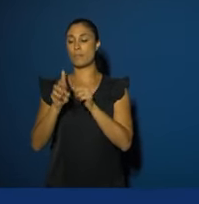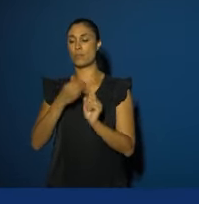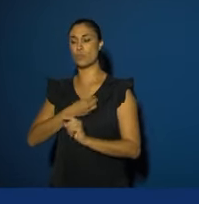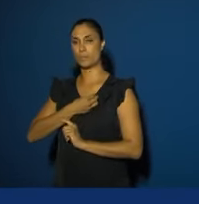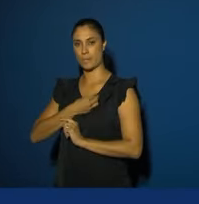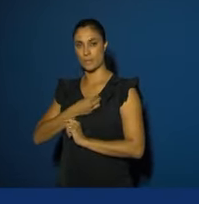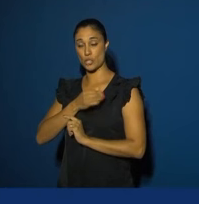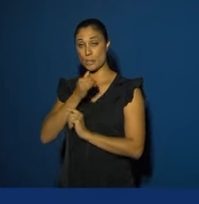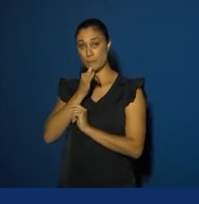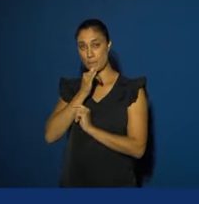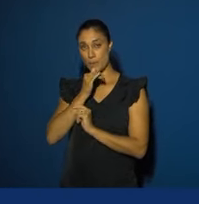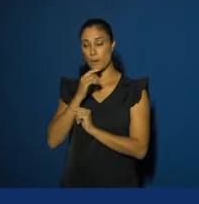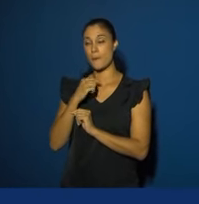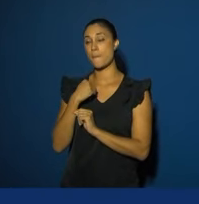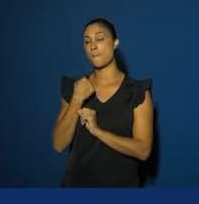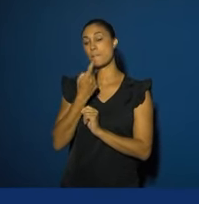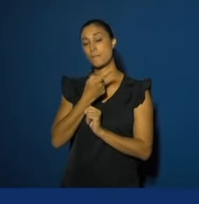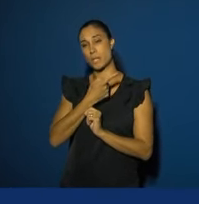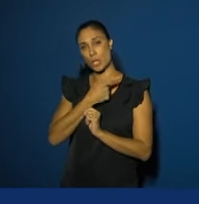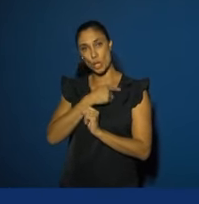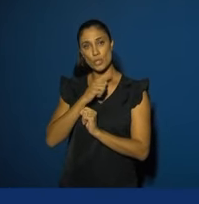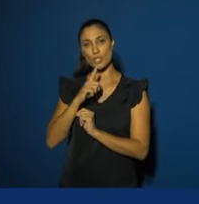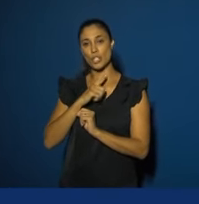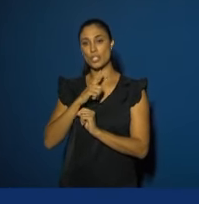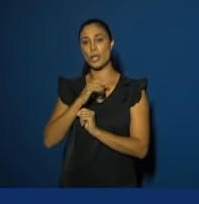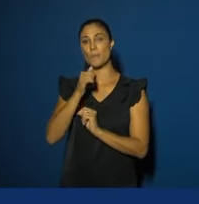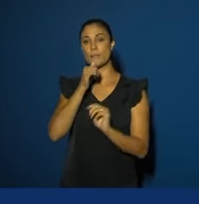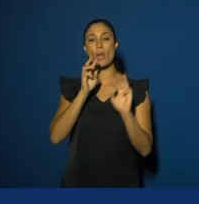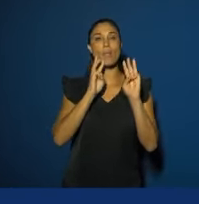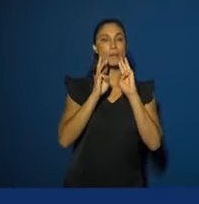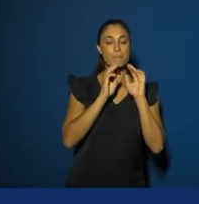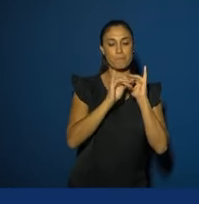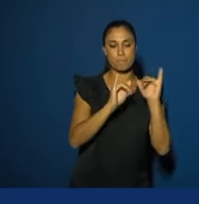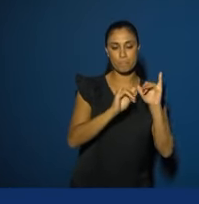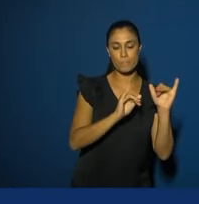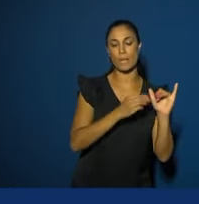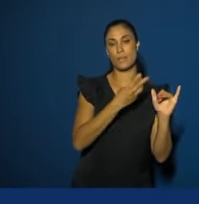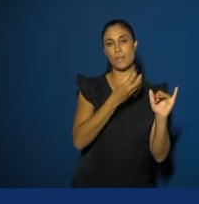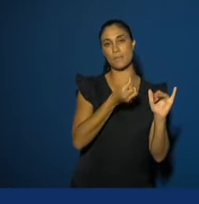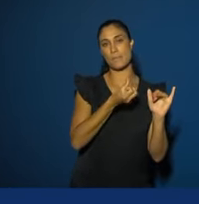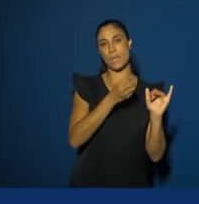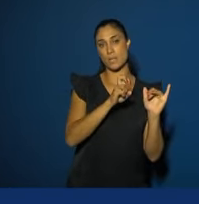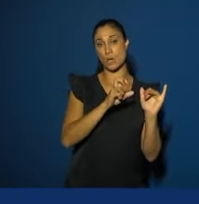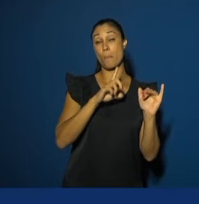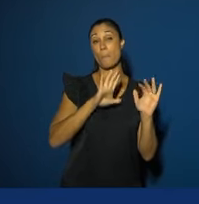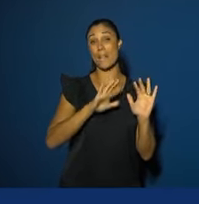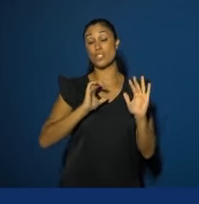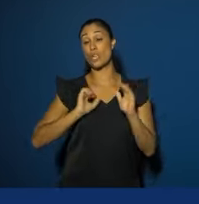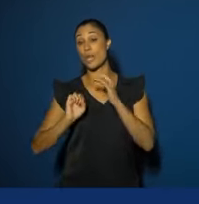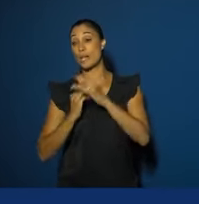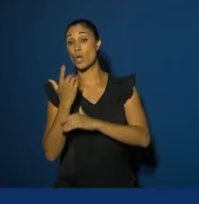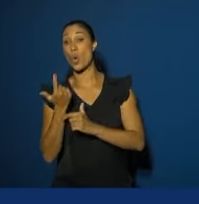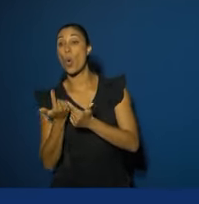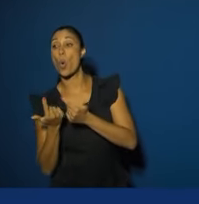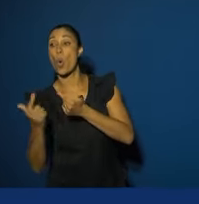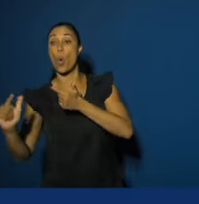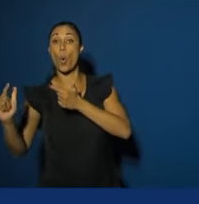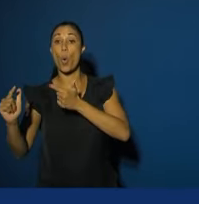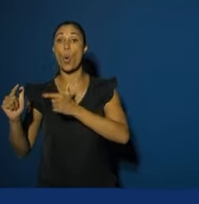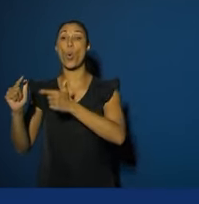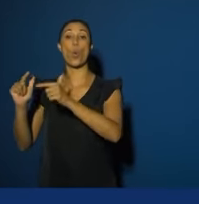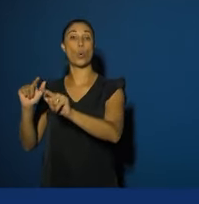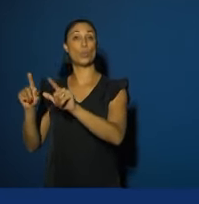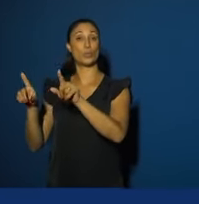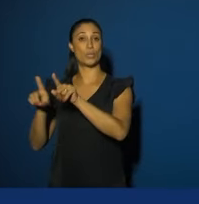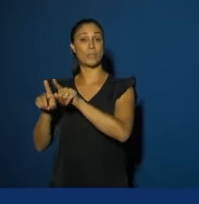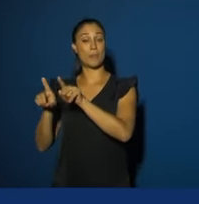no nosso caso a gente tinha já um um um Marketplace que era o 365 mas a gente criou outros canais de Shopper assistant